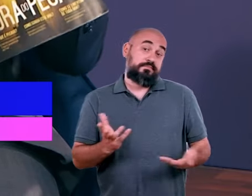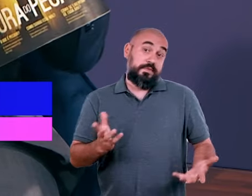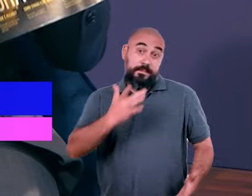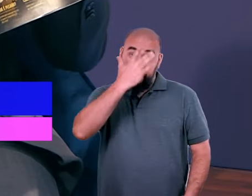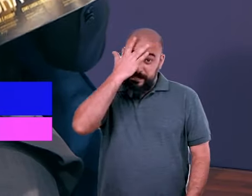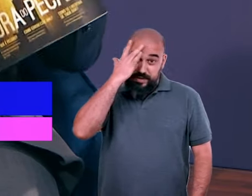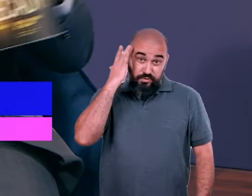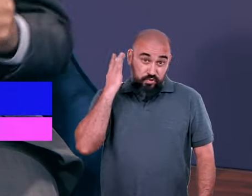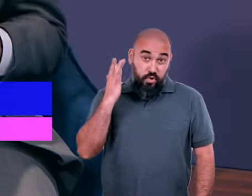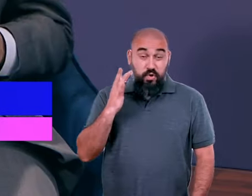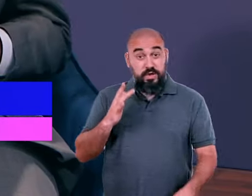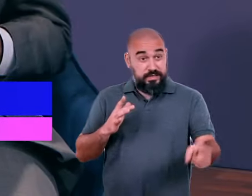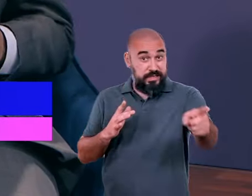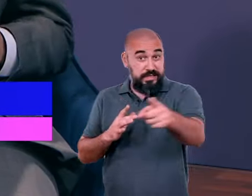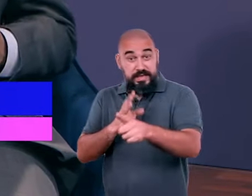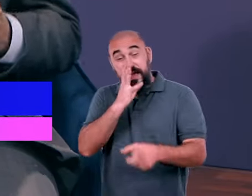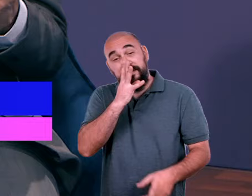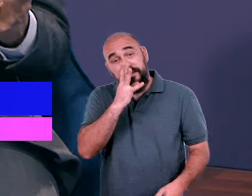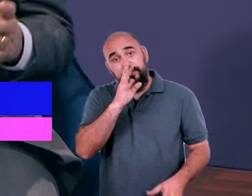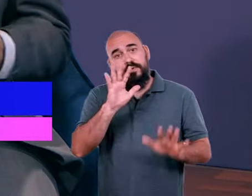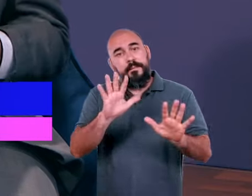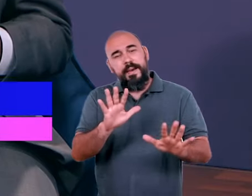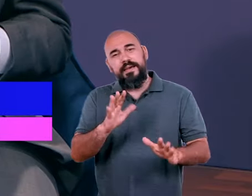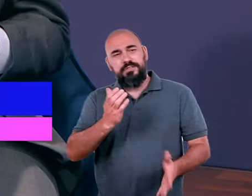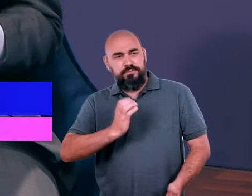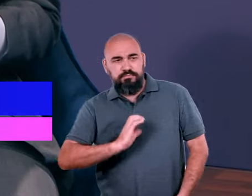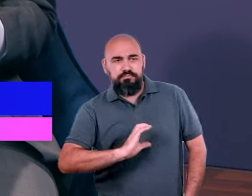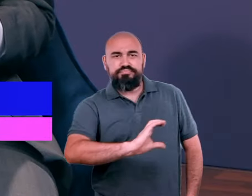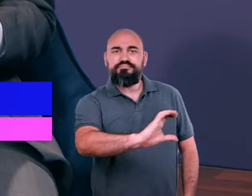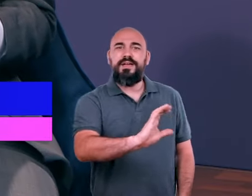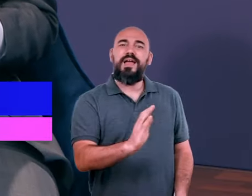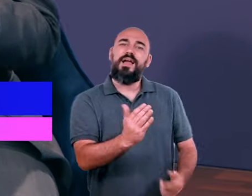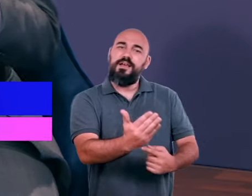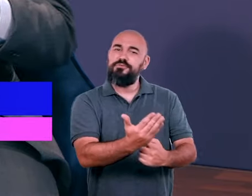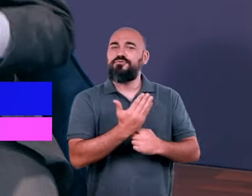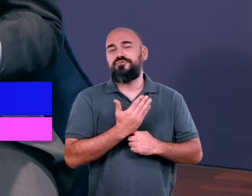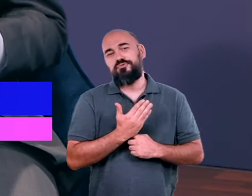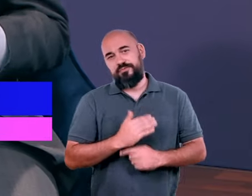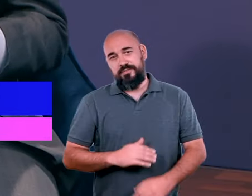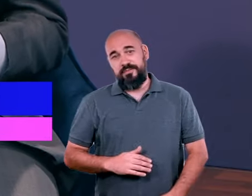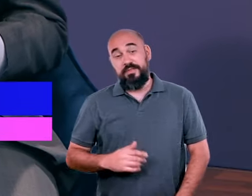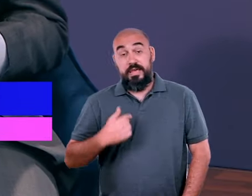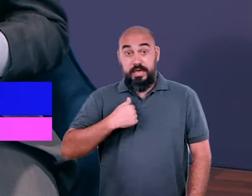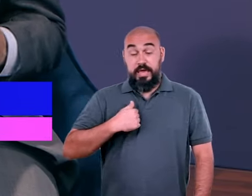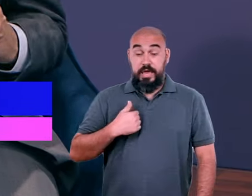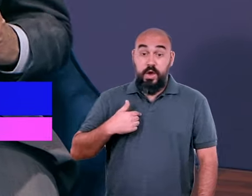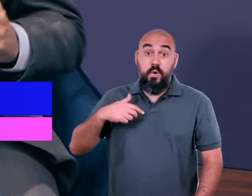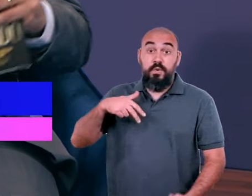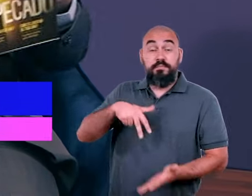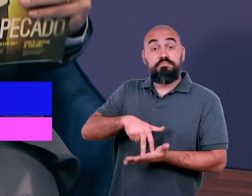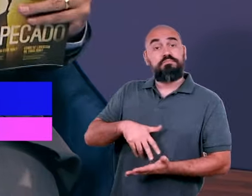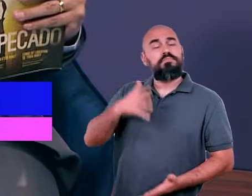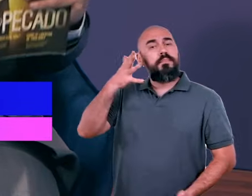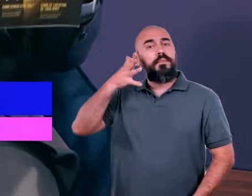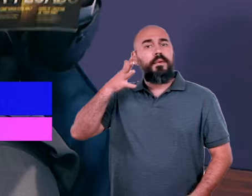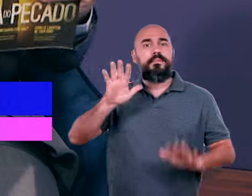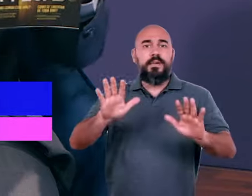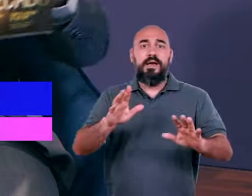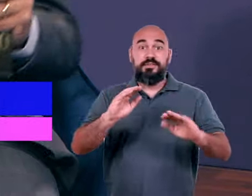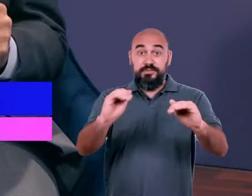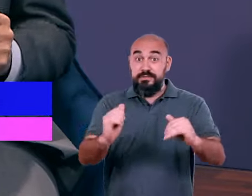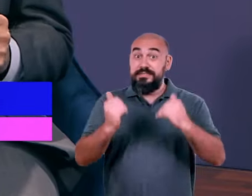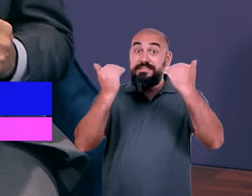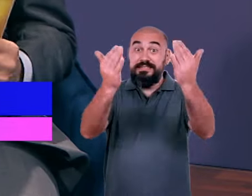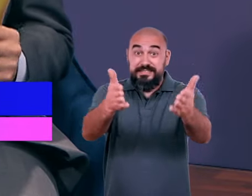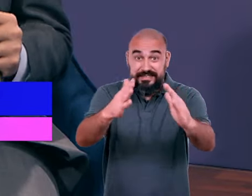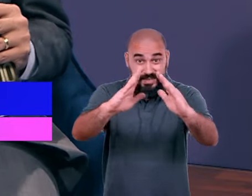comigo aqui, junto na Arena do Futuro, pregando a Palavra de Deus. Ora, eu estou aqui na frente da câmera, mas elas estão por trás, dando